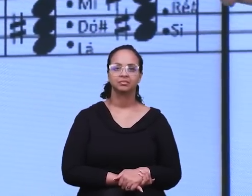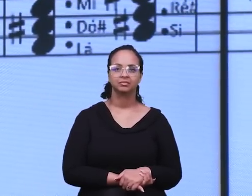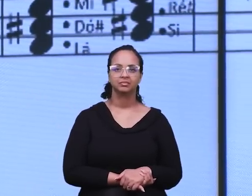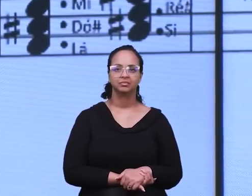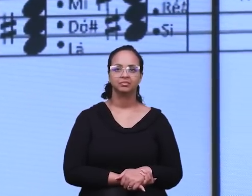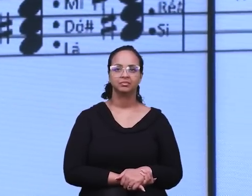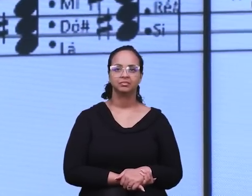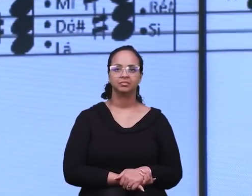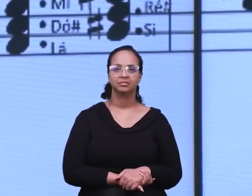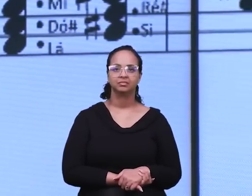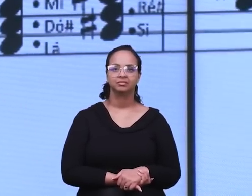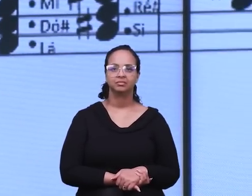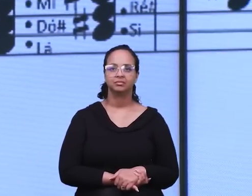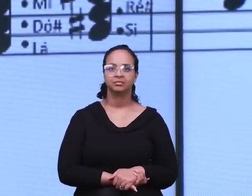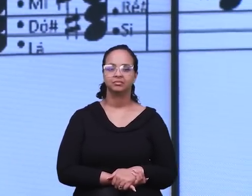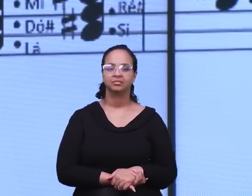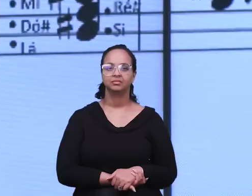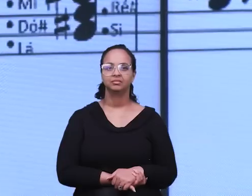Mi, Ré, Mi.